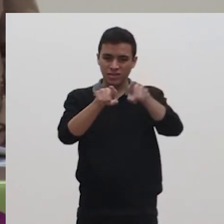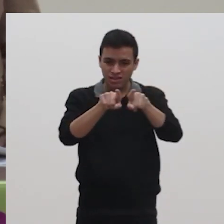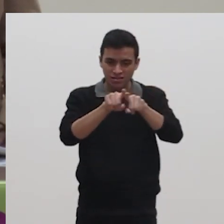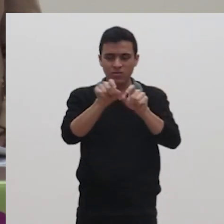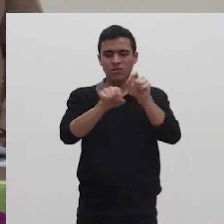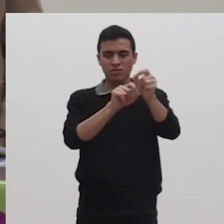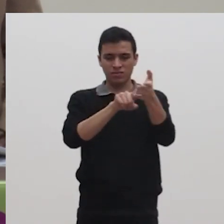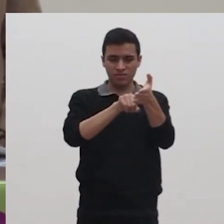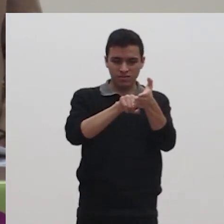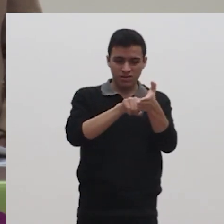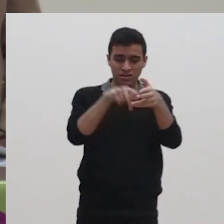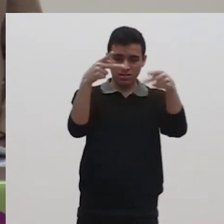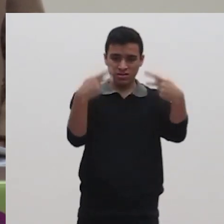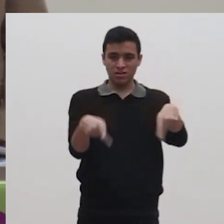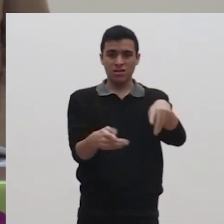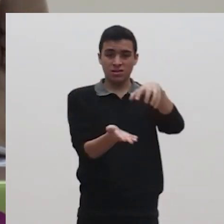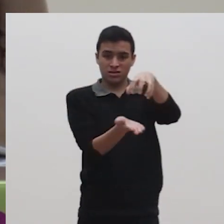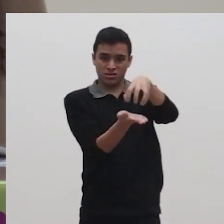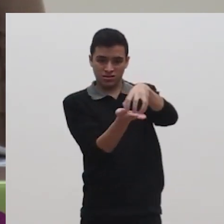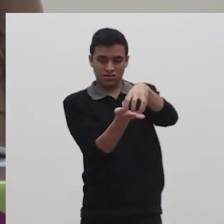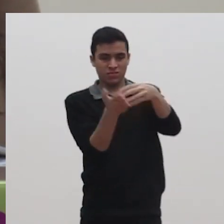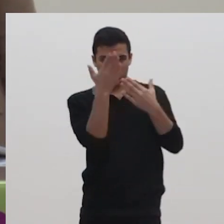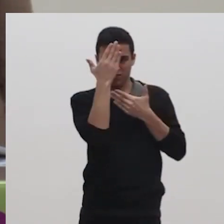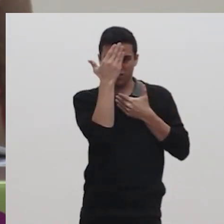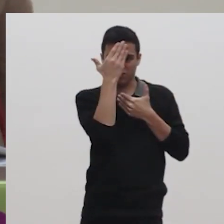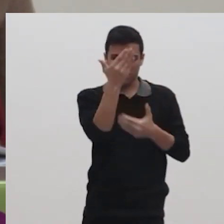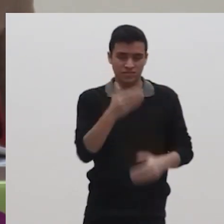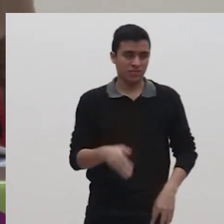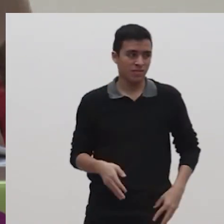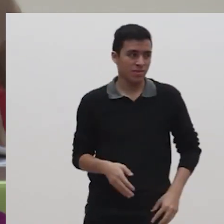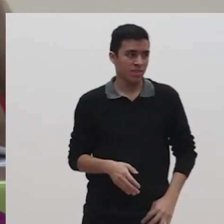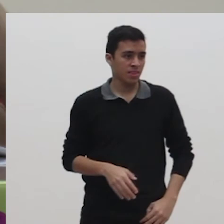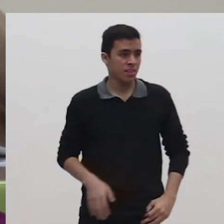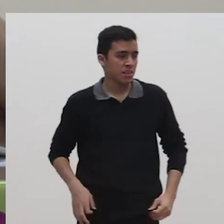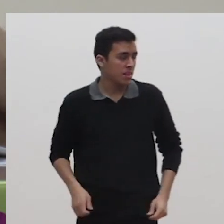da pesquisa deste setor. Muito obrigada.